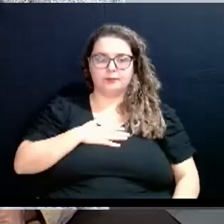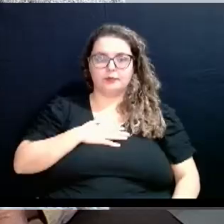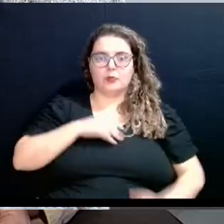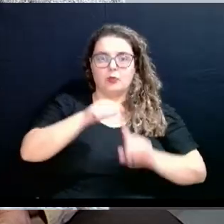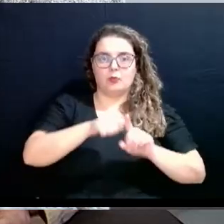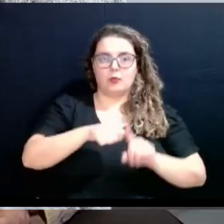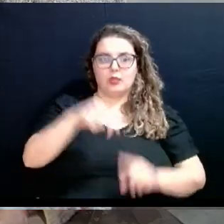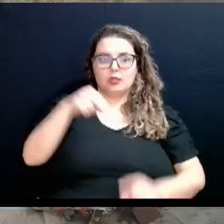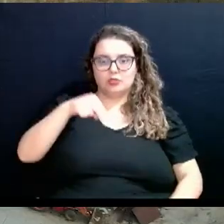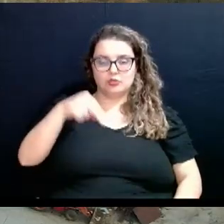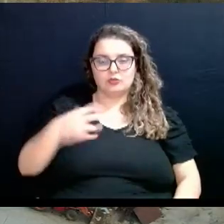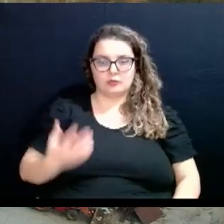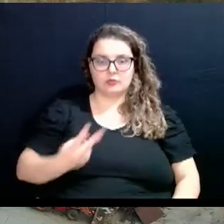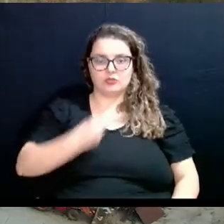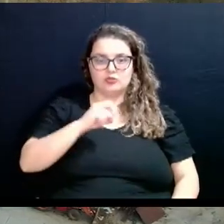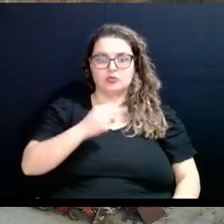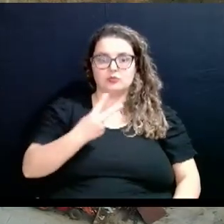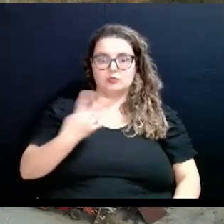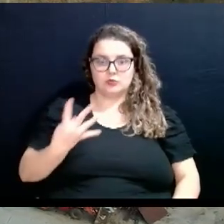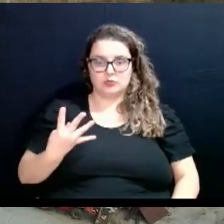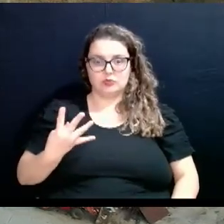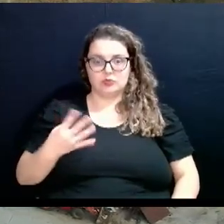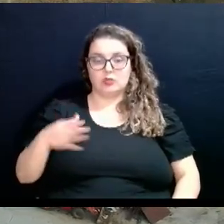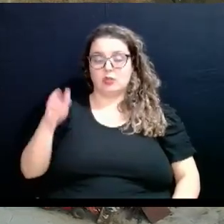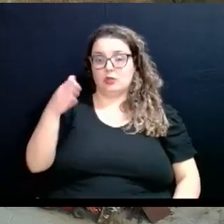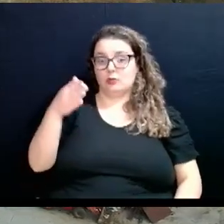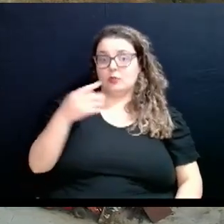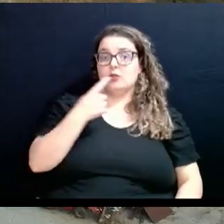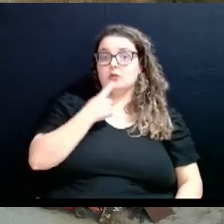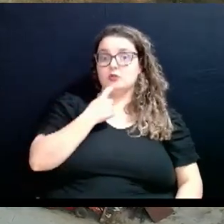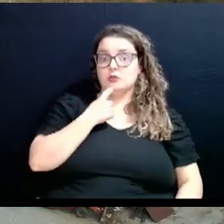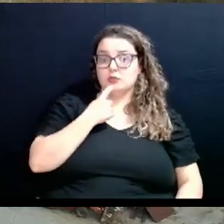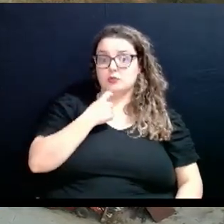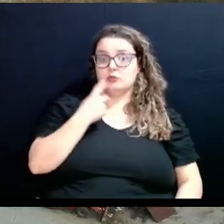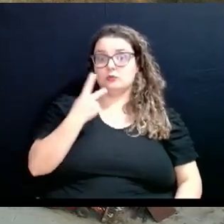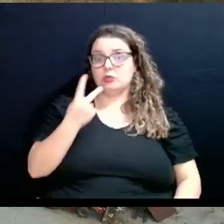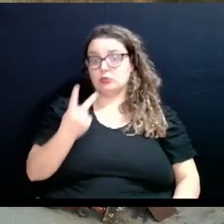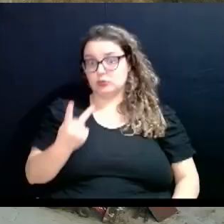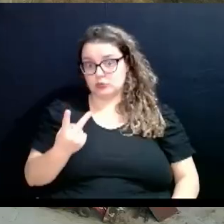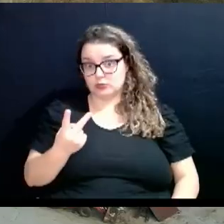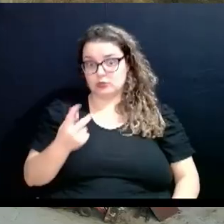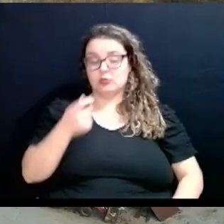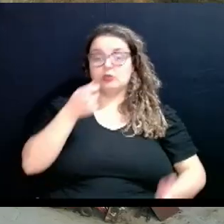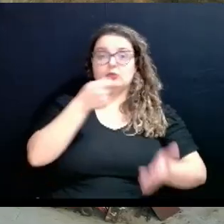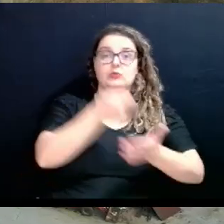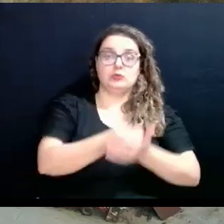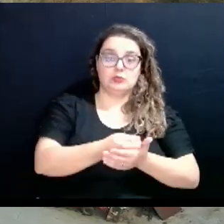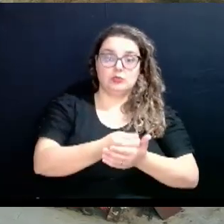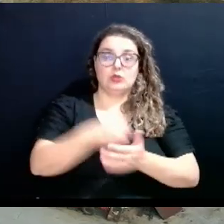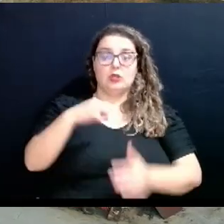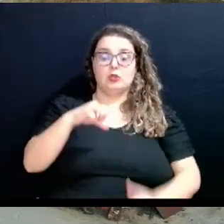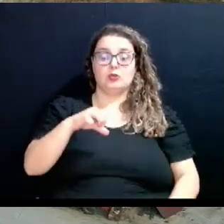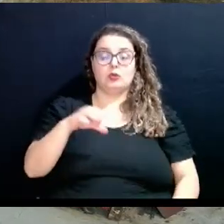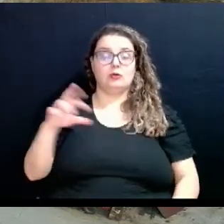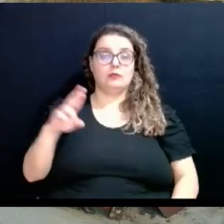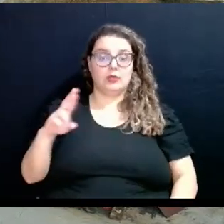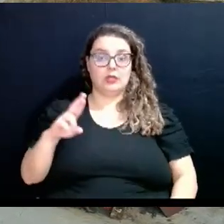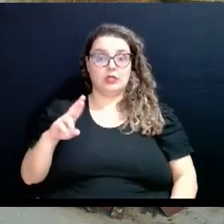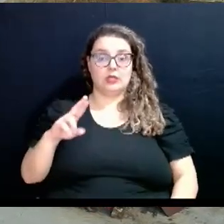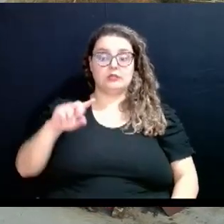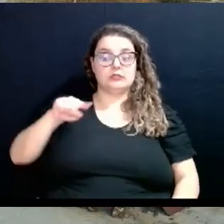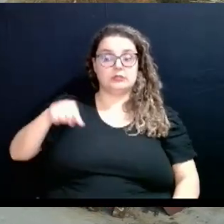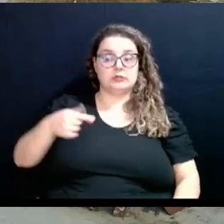caso, em novembro de 2024, a bandeira estava vermelha 2 e eu tive que pagar R$